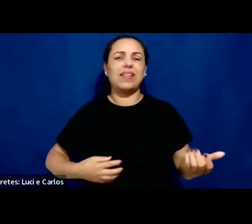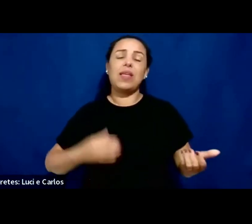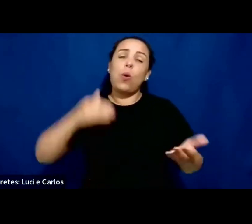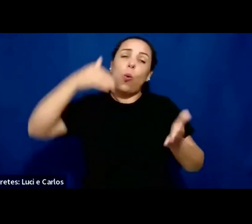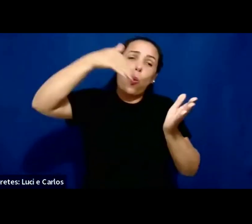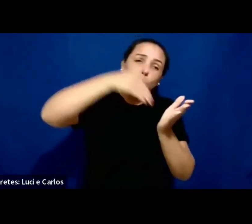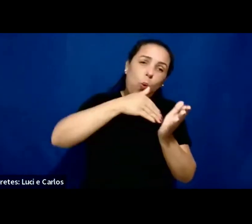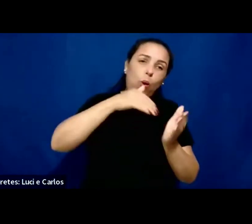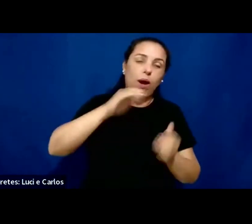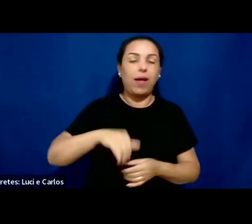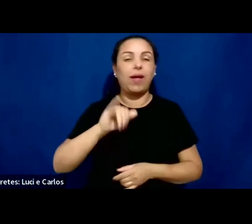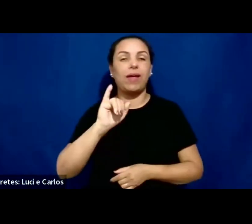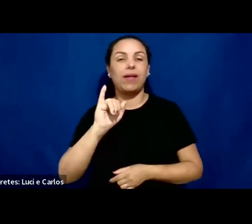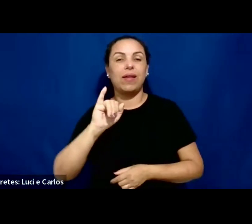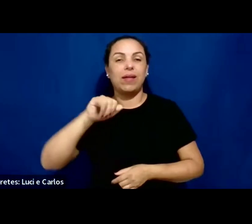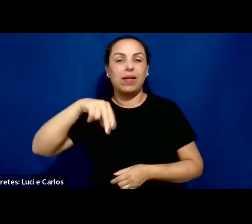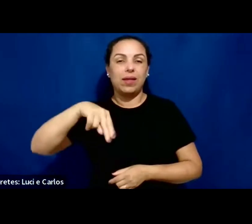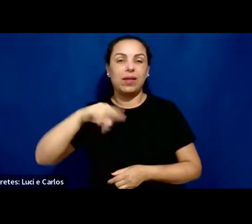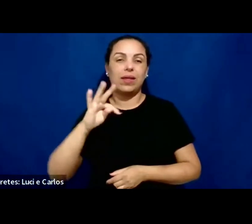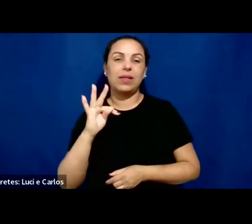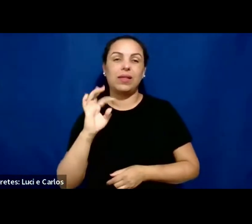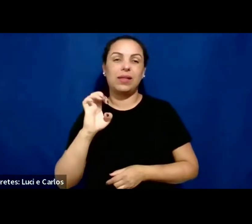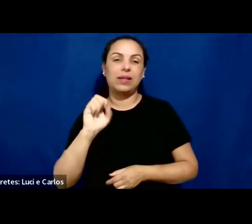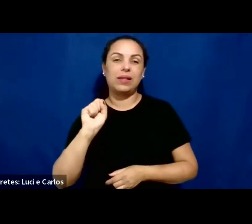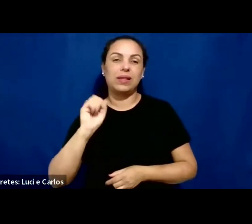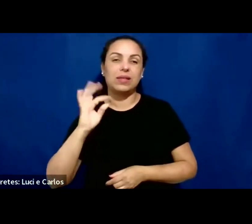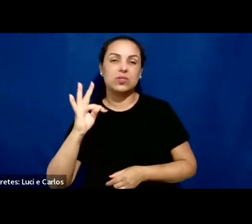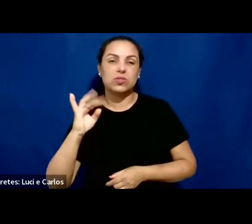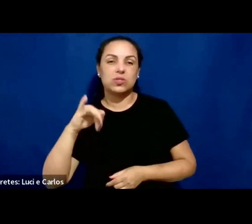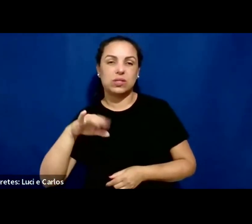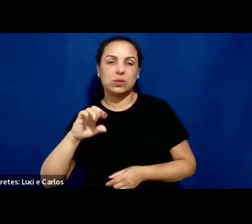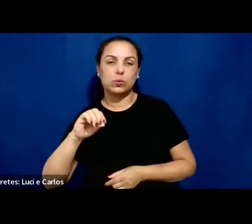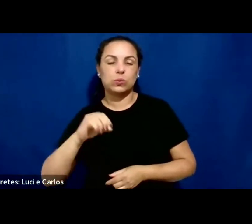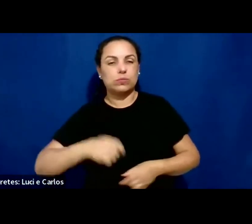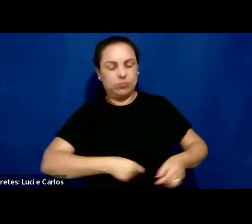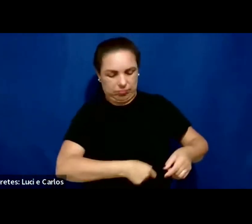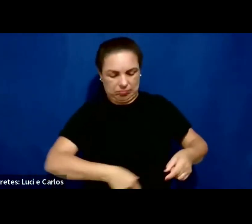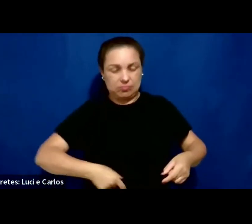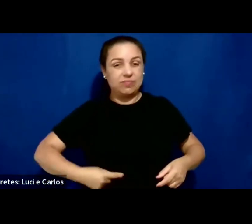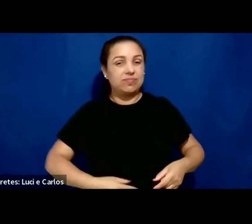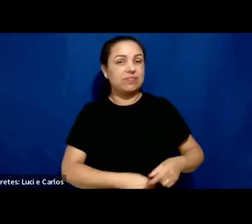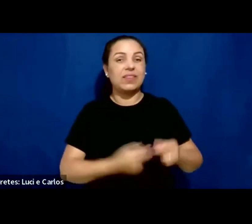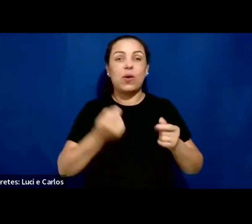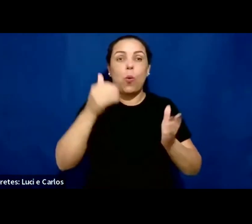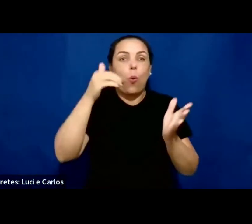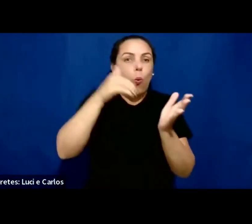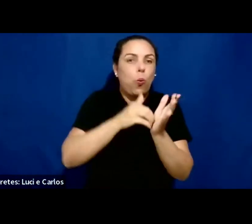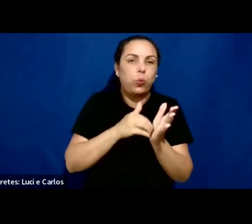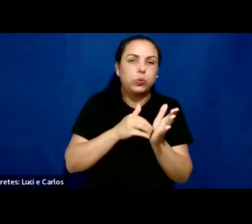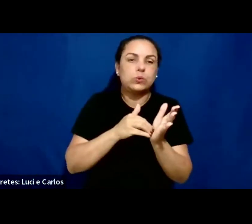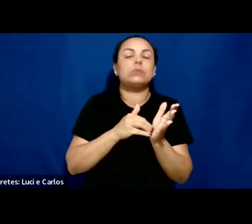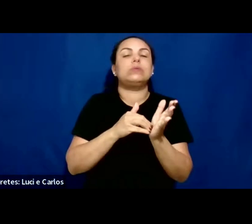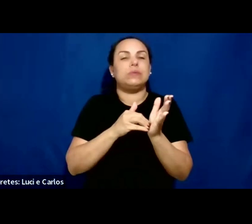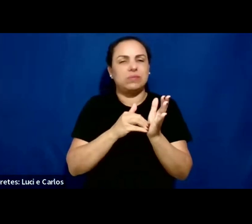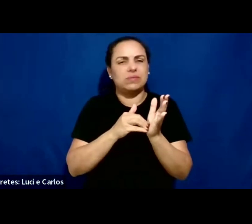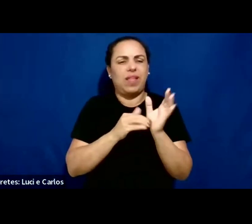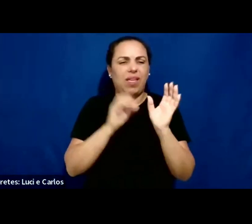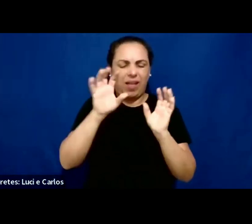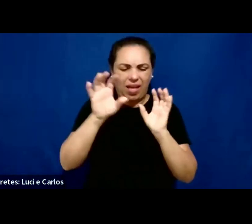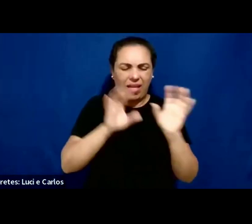intestino grosso, o reto e o ânus. Tá? Então, esse conjunto precisa